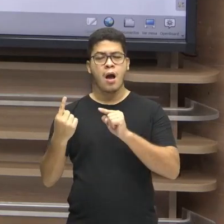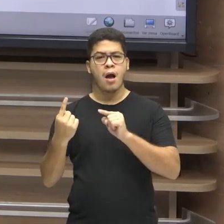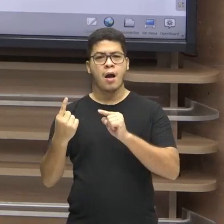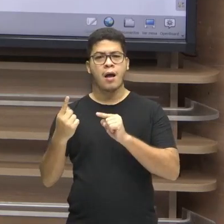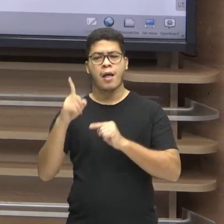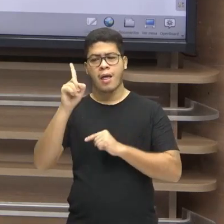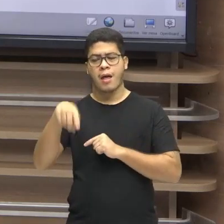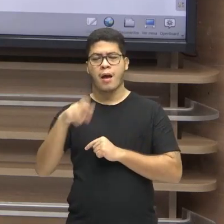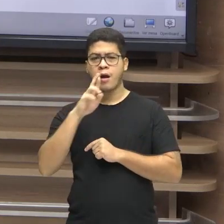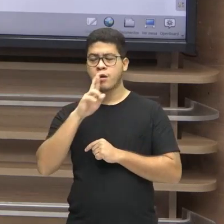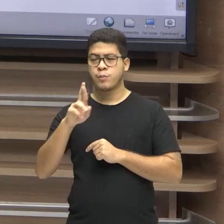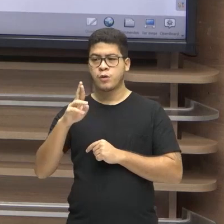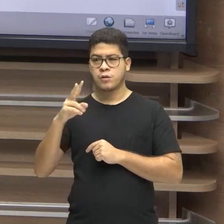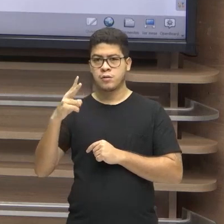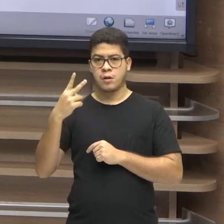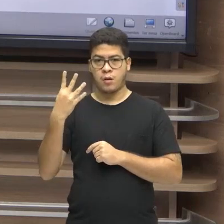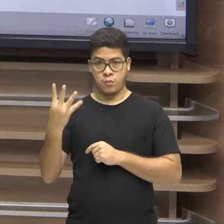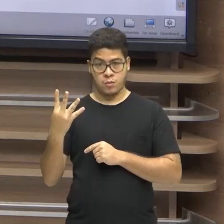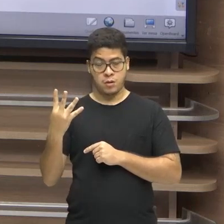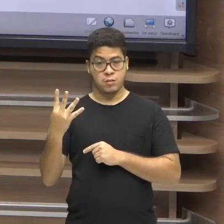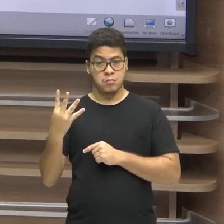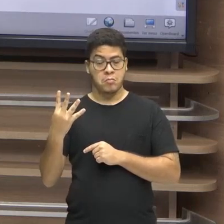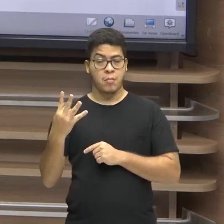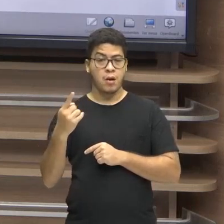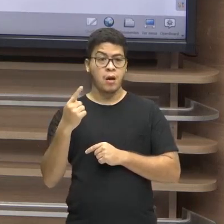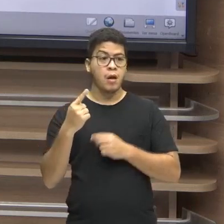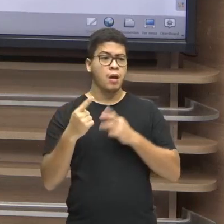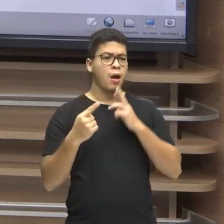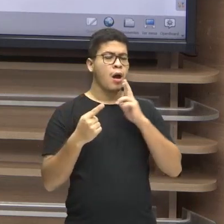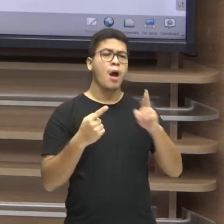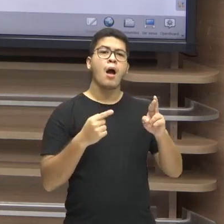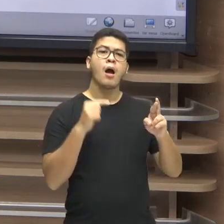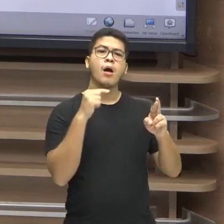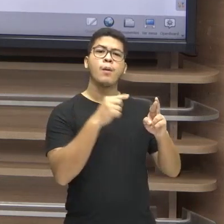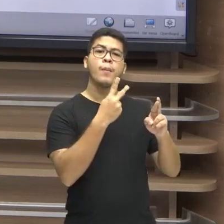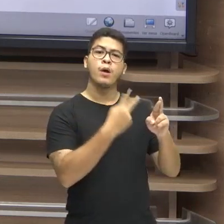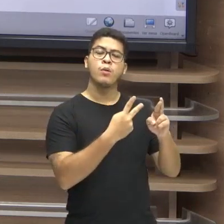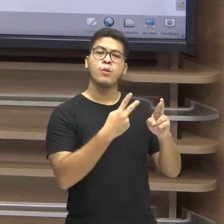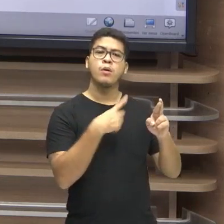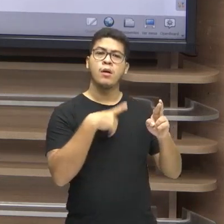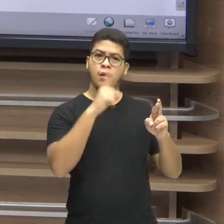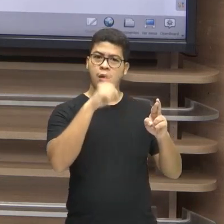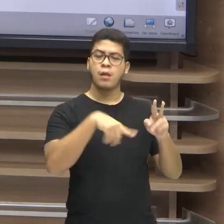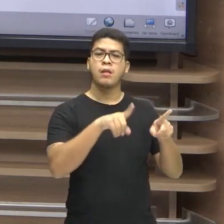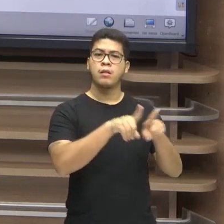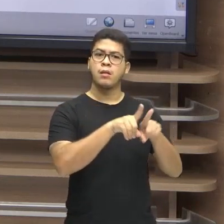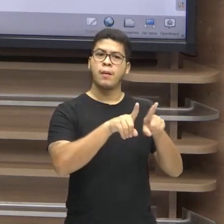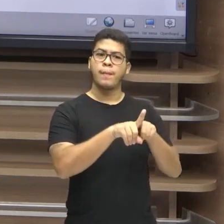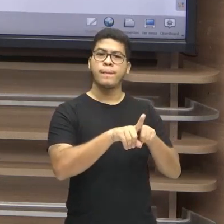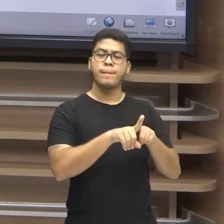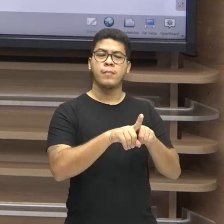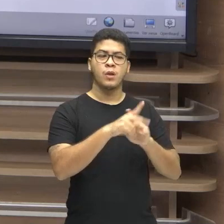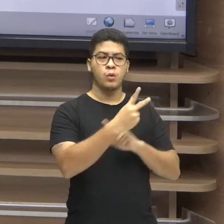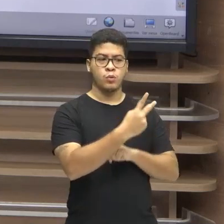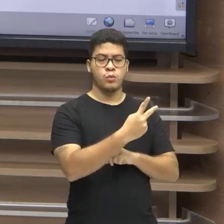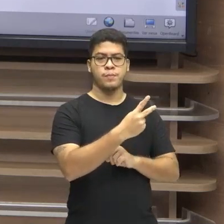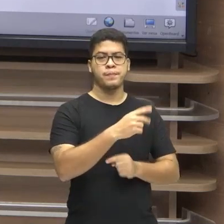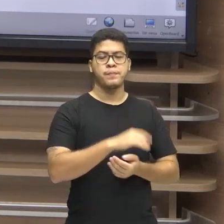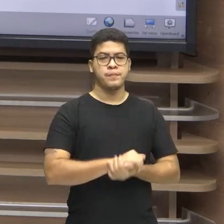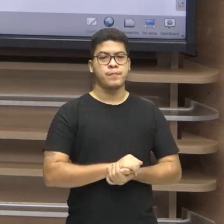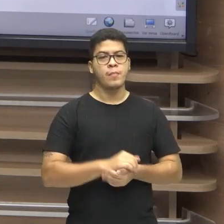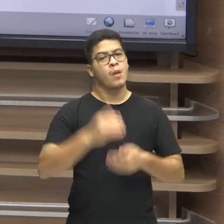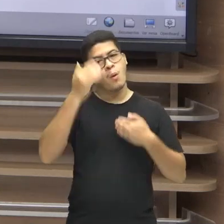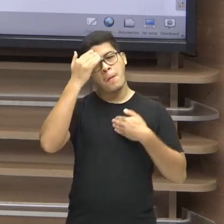4, né? A igual a 4. E questão 2, questão B, x igual a 2 também, tá? Muito bem. Então, agradecer